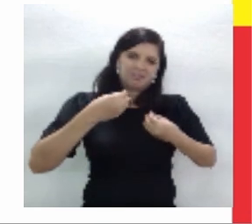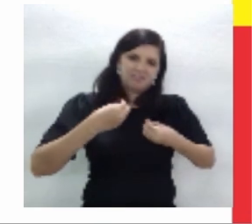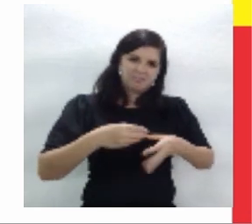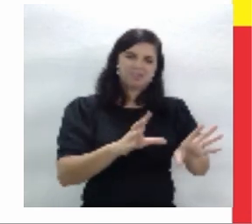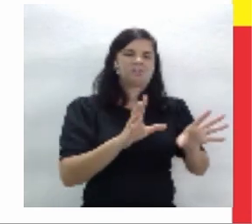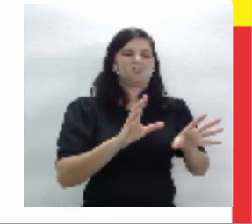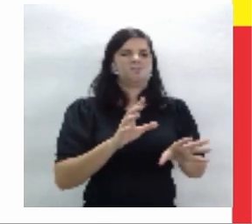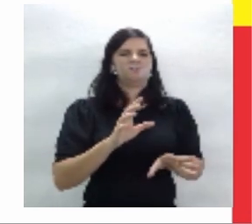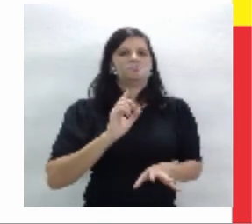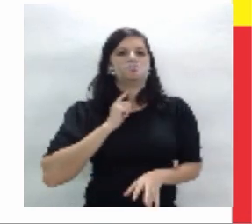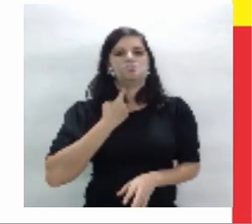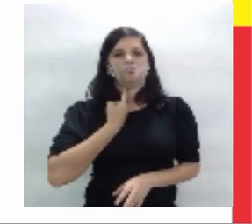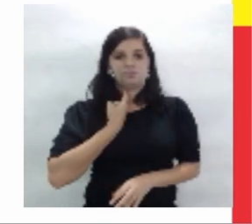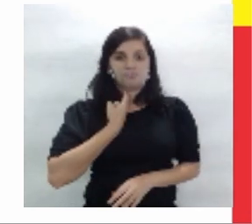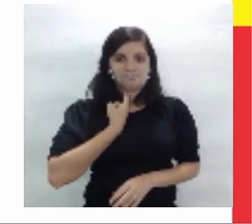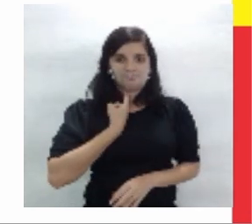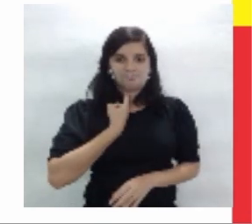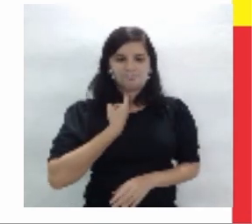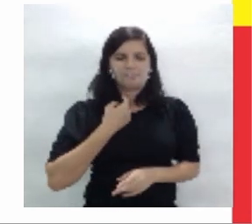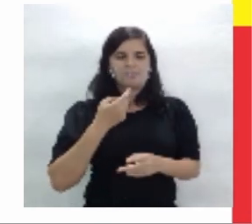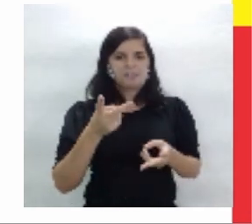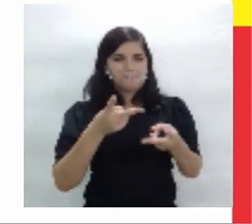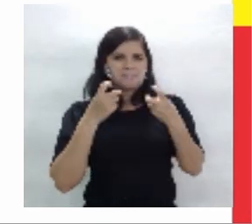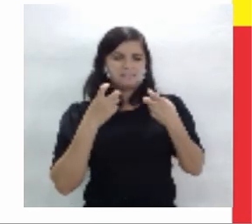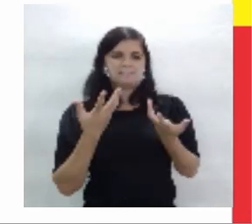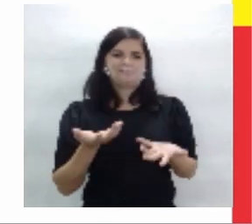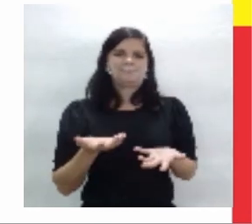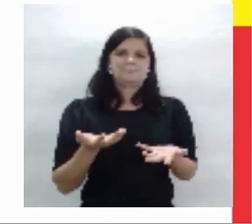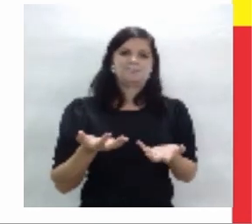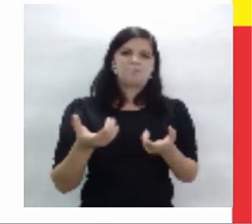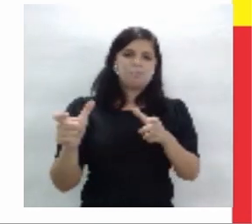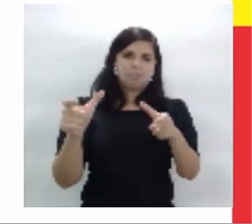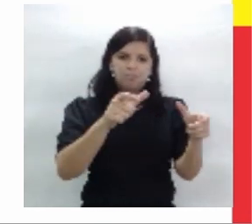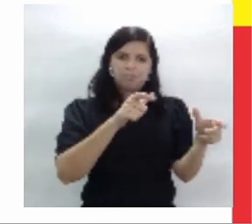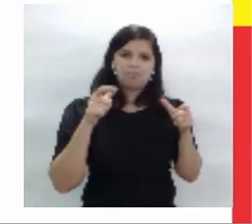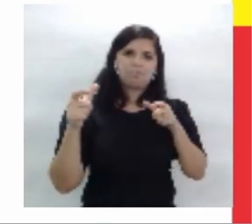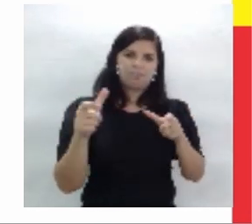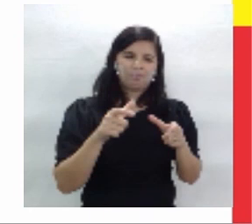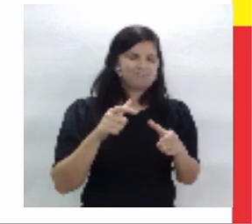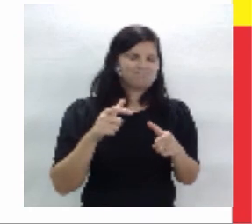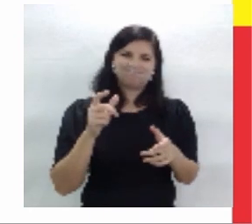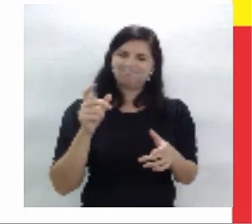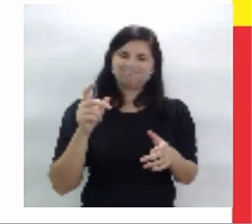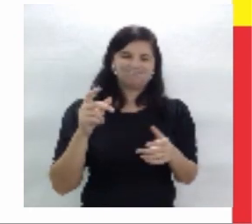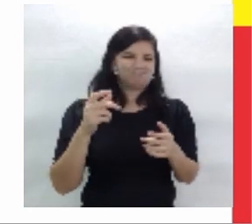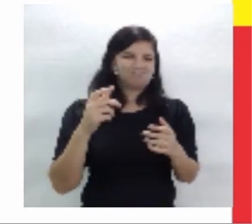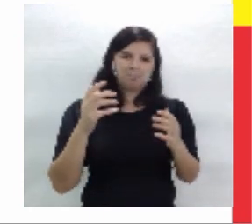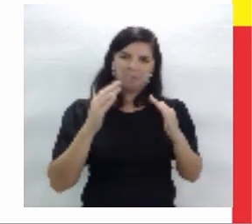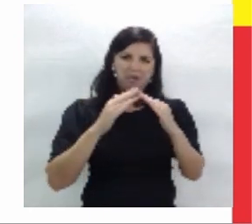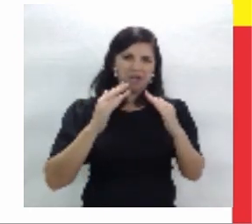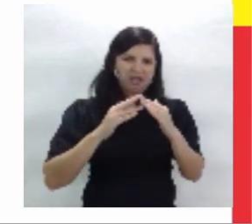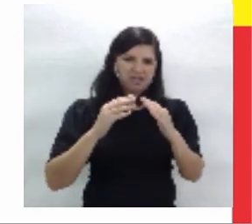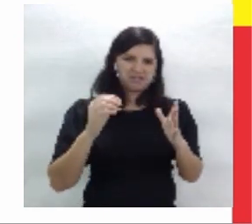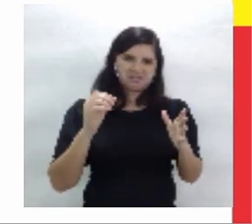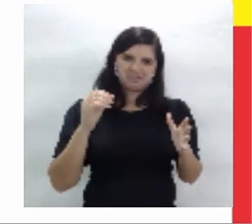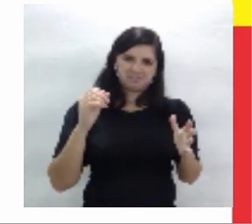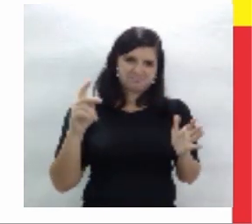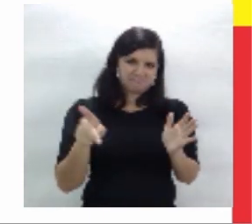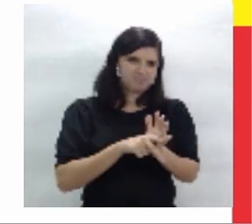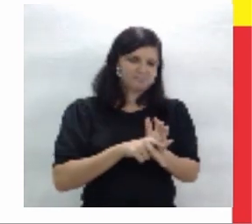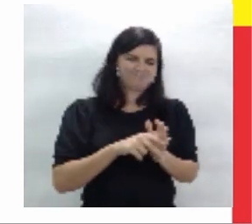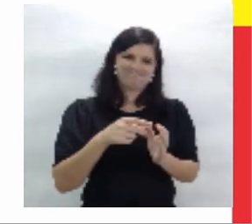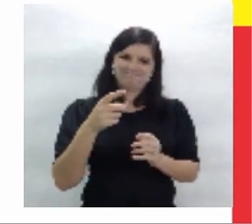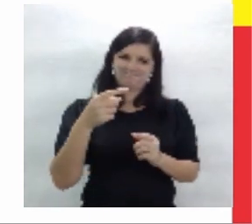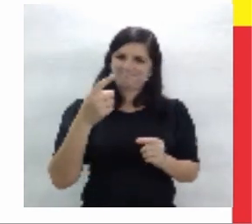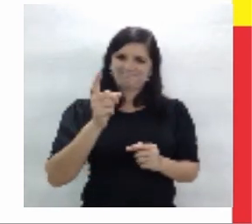que passa da cidade. Então, vocês observam que são realmente um lugar impróprio para a moradia, né? As pessoas aí estão passando